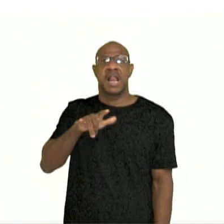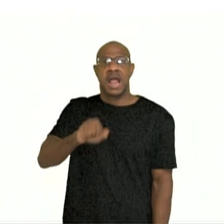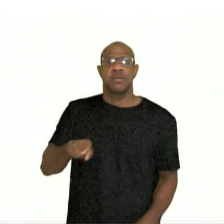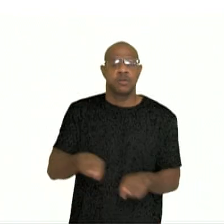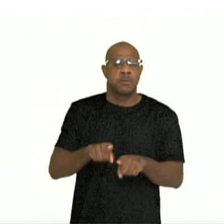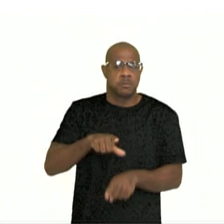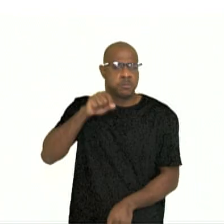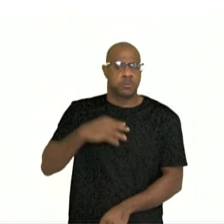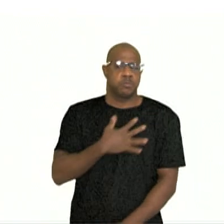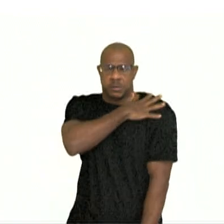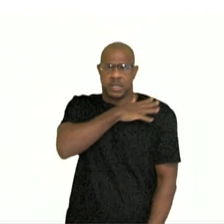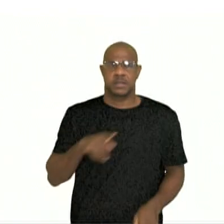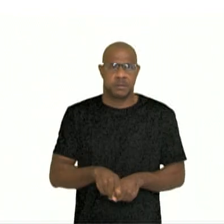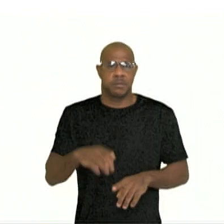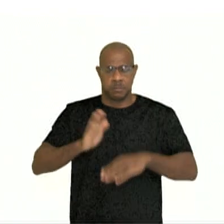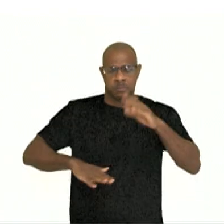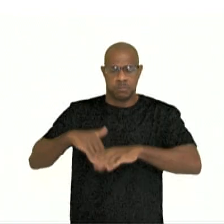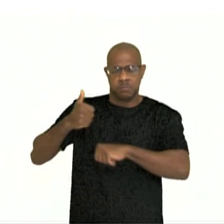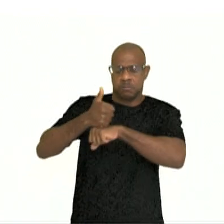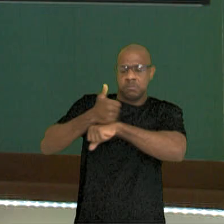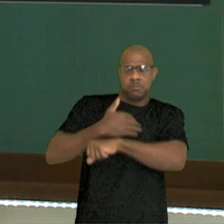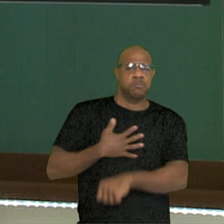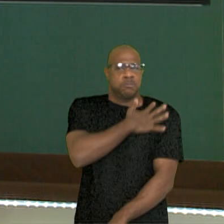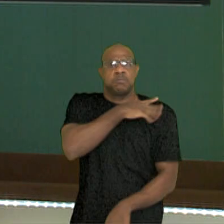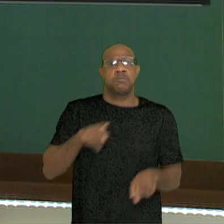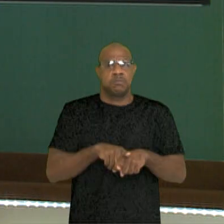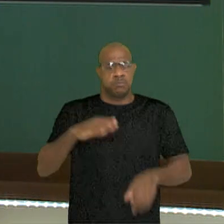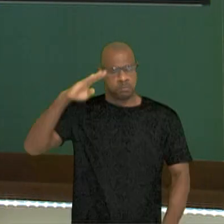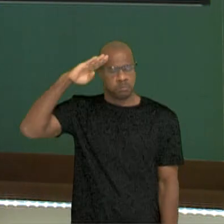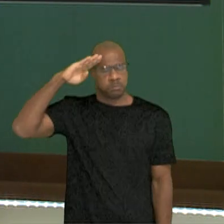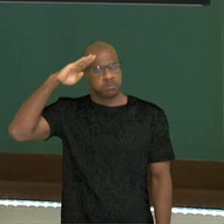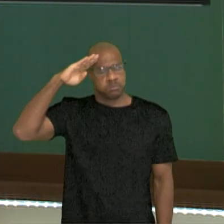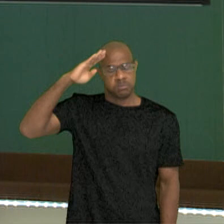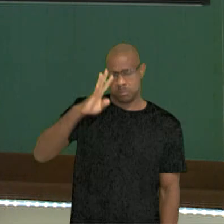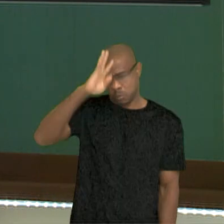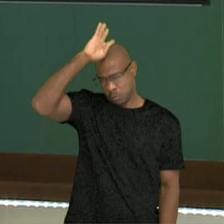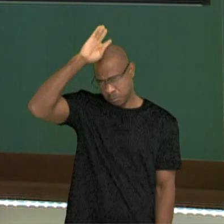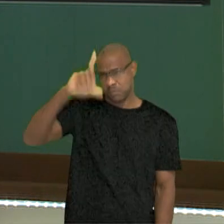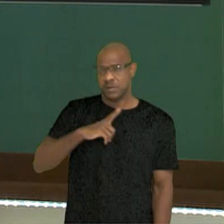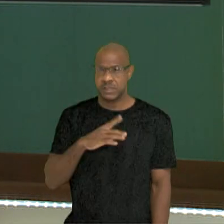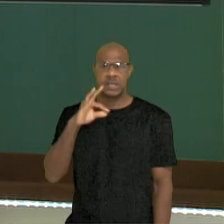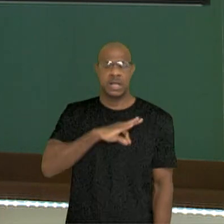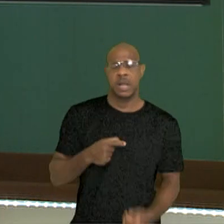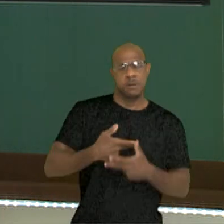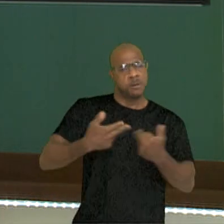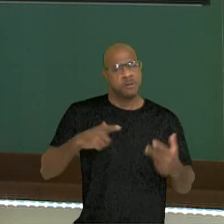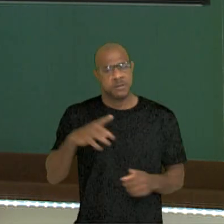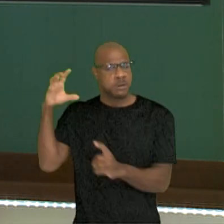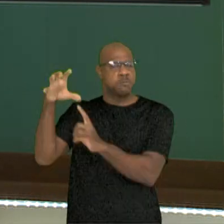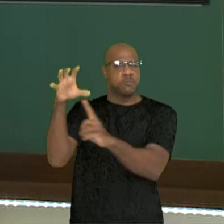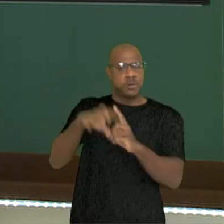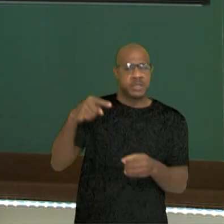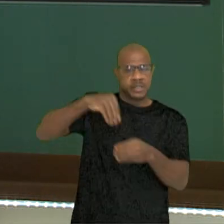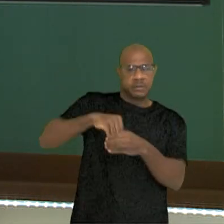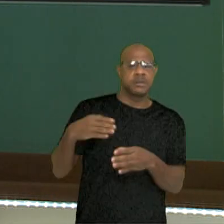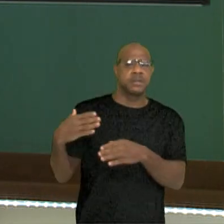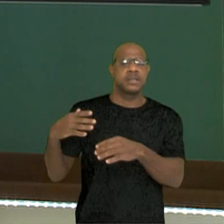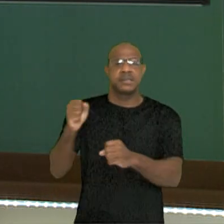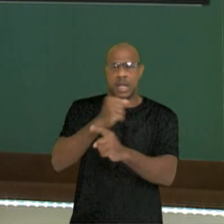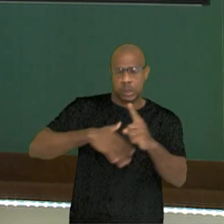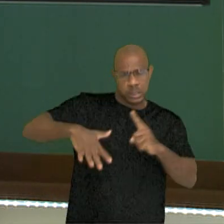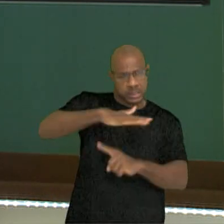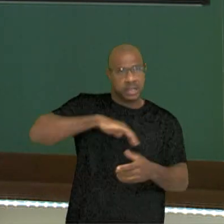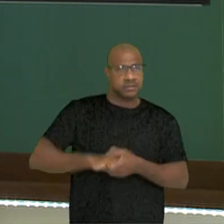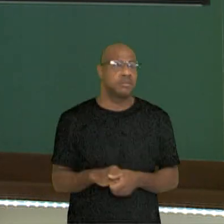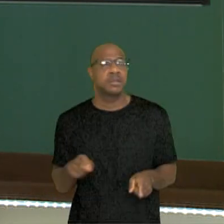como sua profissionalização, a profissionalização do exército romano, né, que vai ter cada vez mais influência na sociedade. E